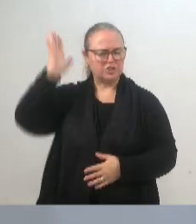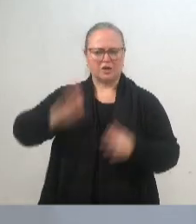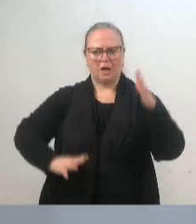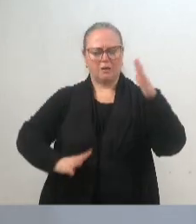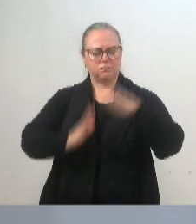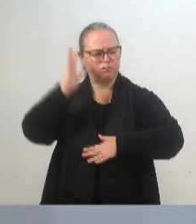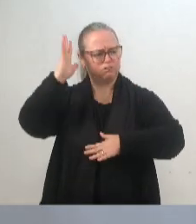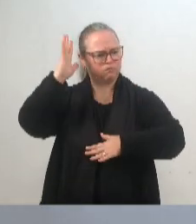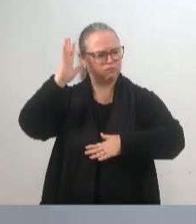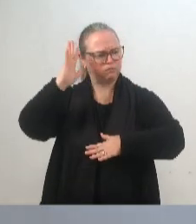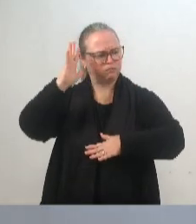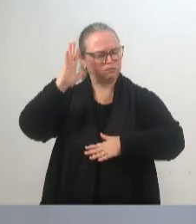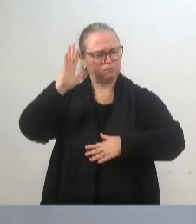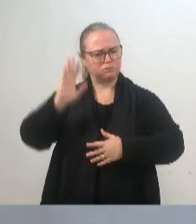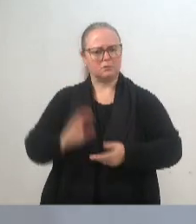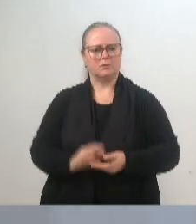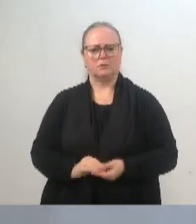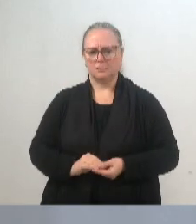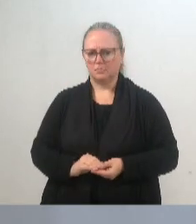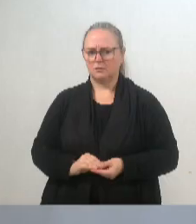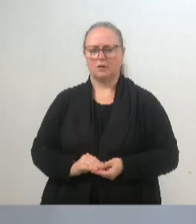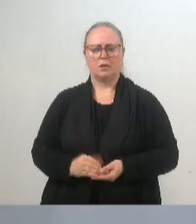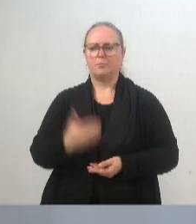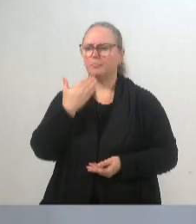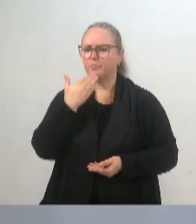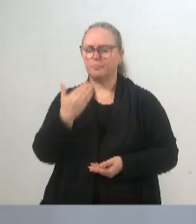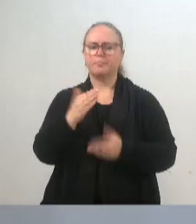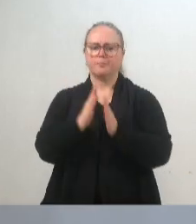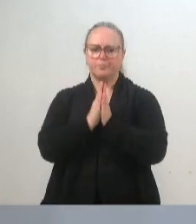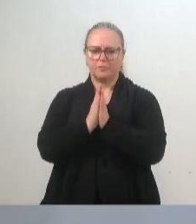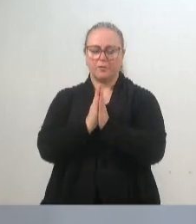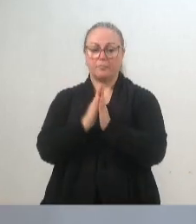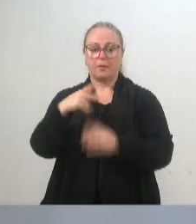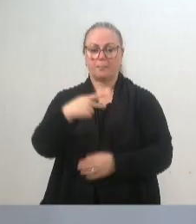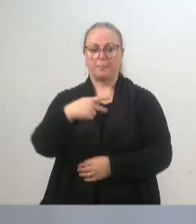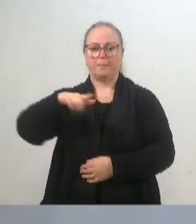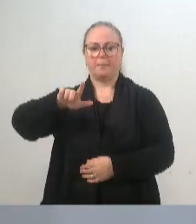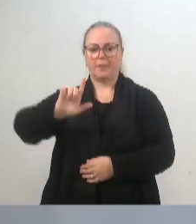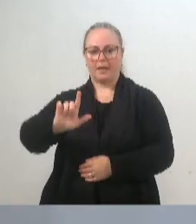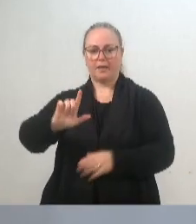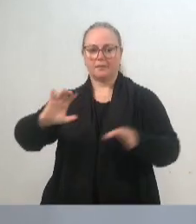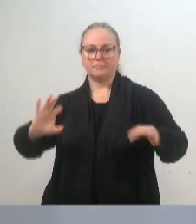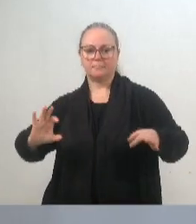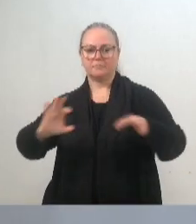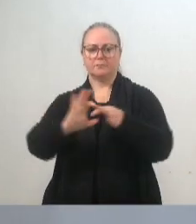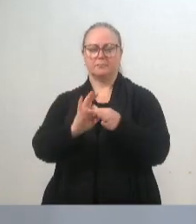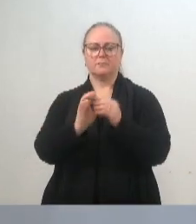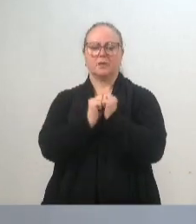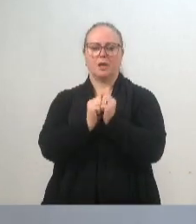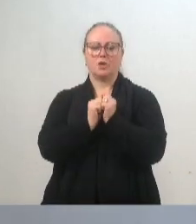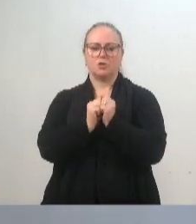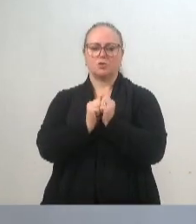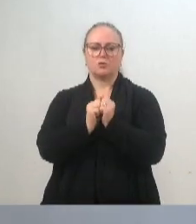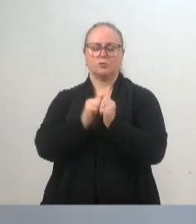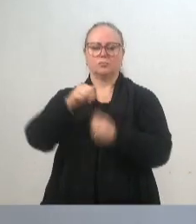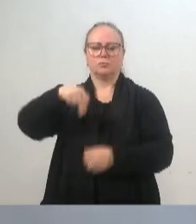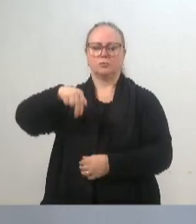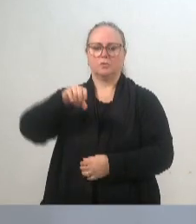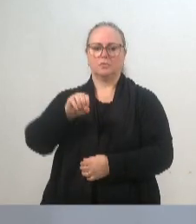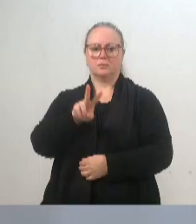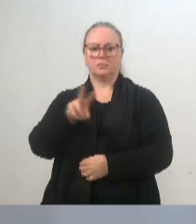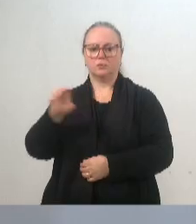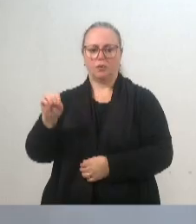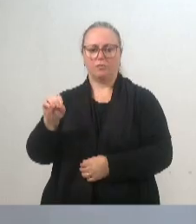E eu gostaria, inclusive, de fazer um apelo para que o PL... ele se junte ao movimento encampado pelo Partido Novo em